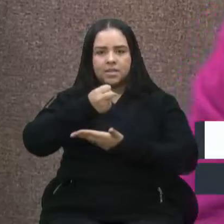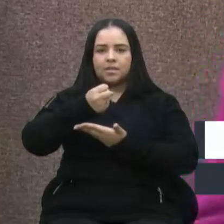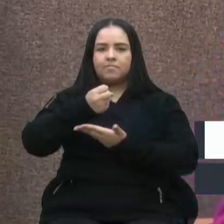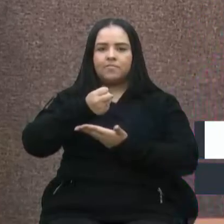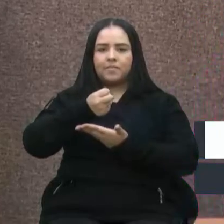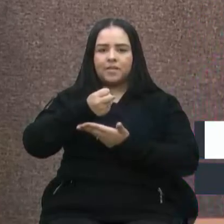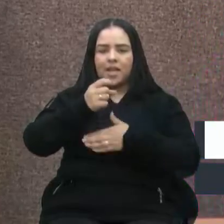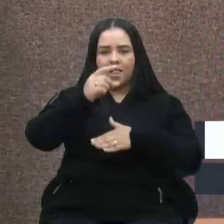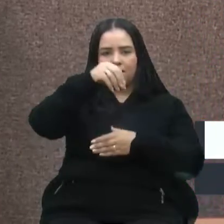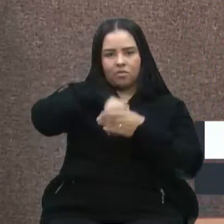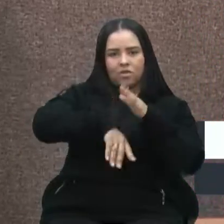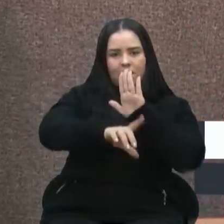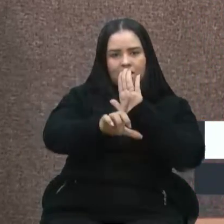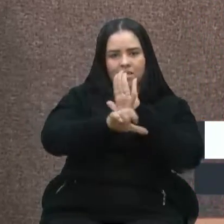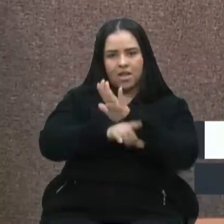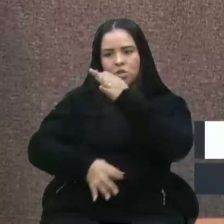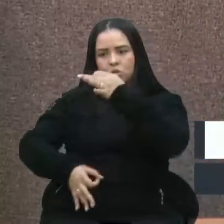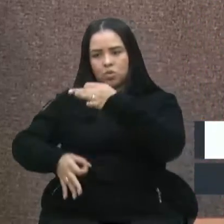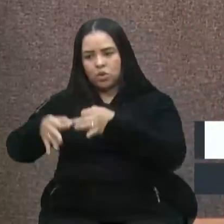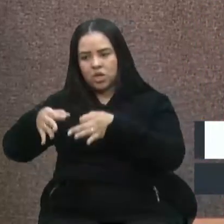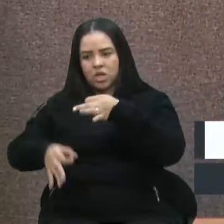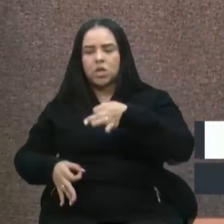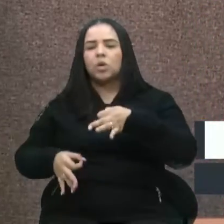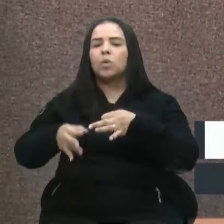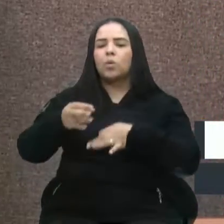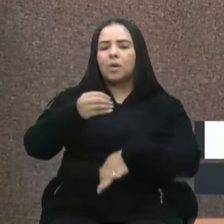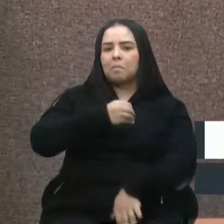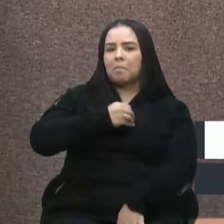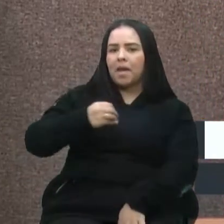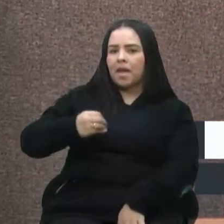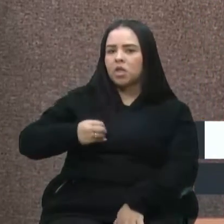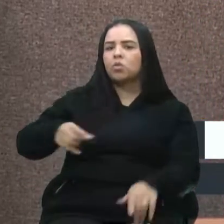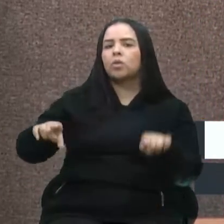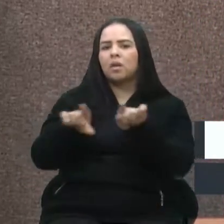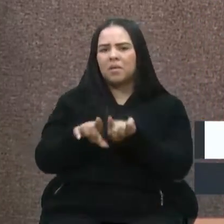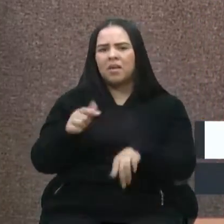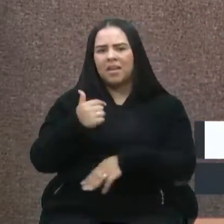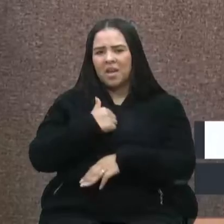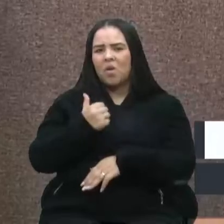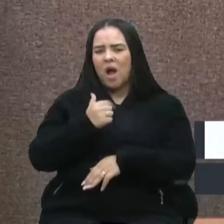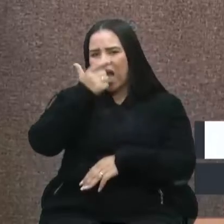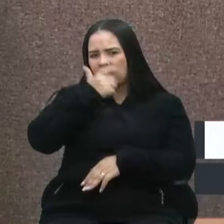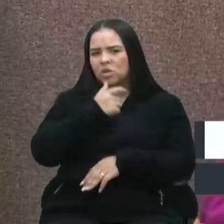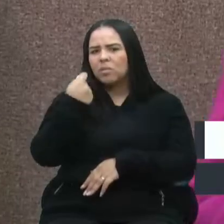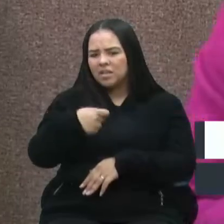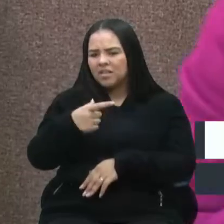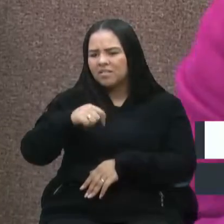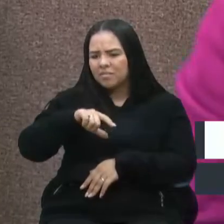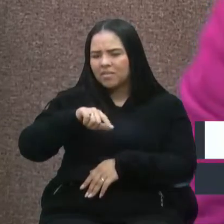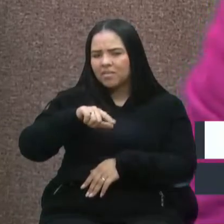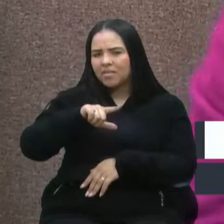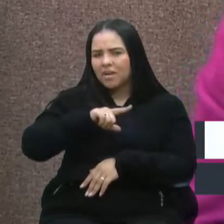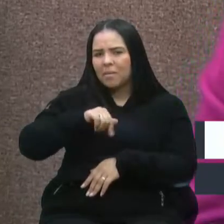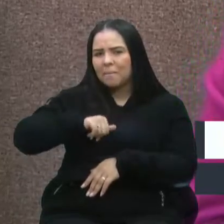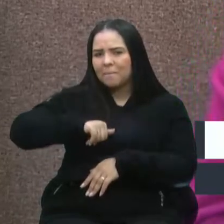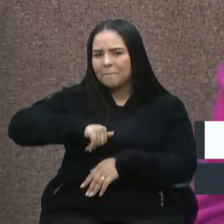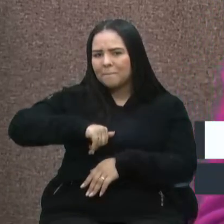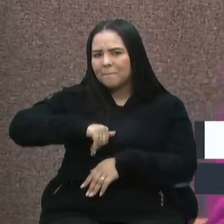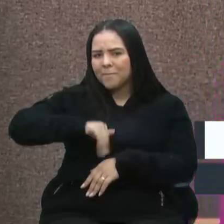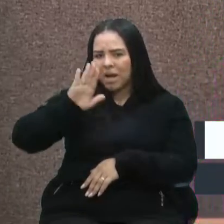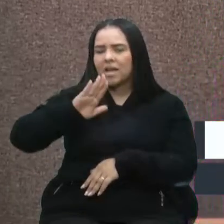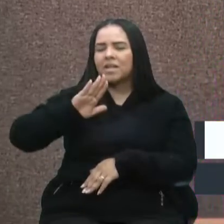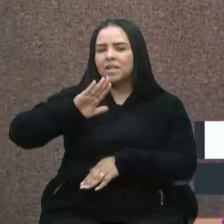aspectos médicos é como eu falei o apoio obviamente apenas muito mais rigorosas para crimes de violência como